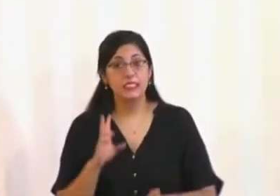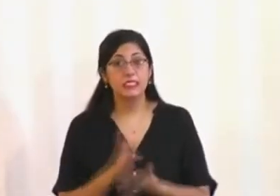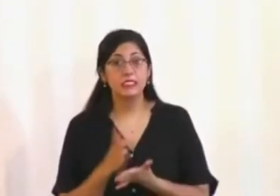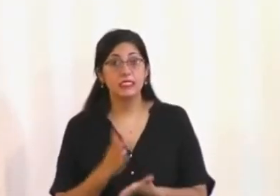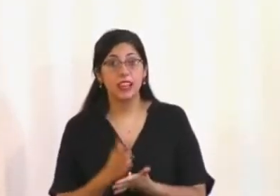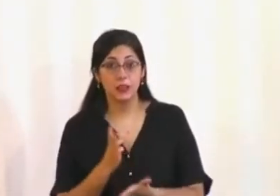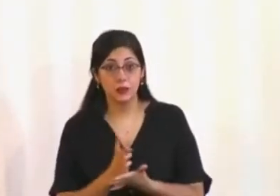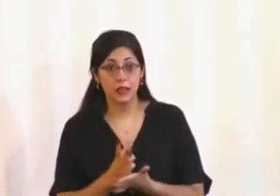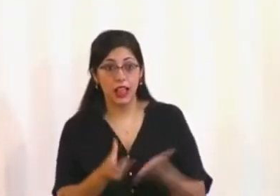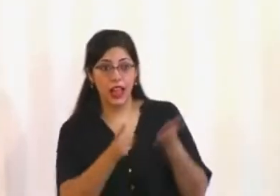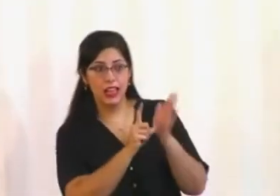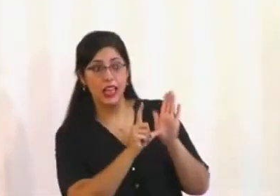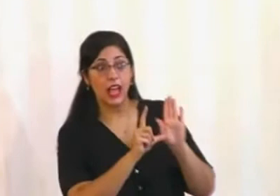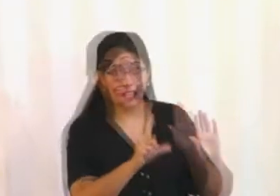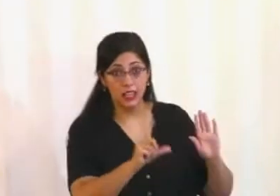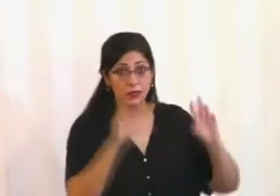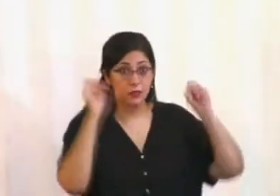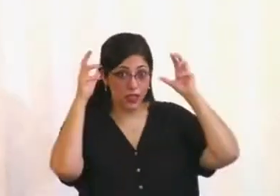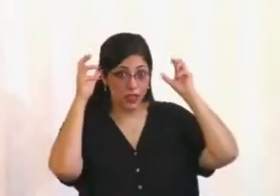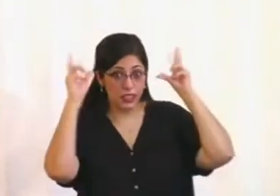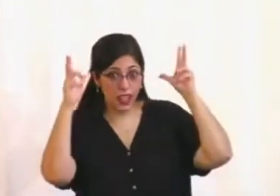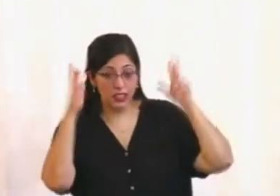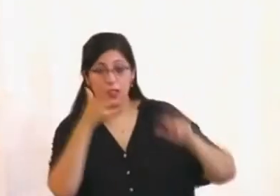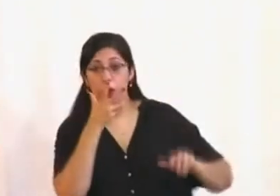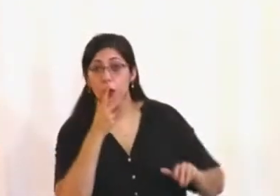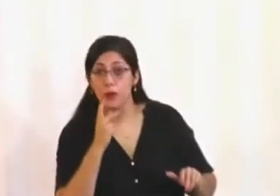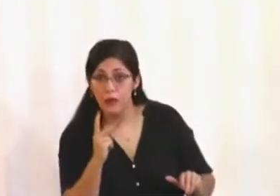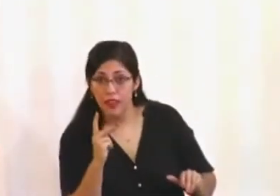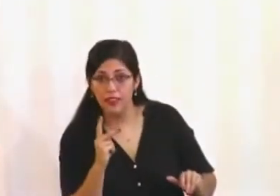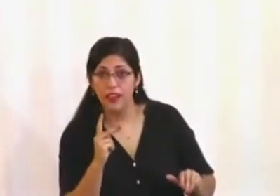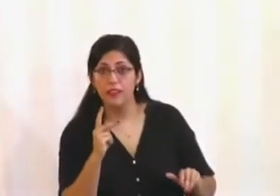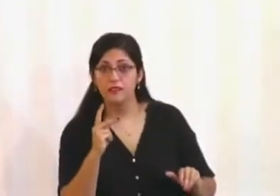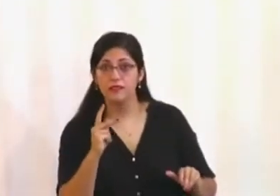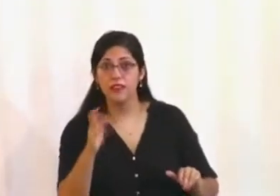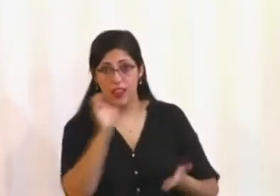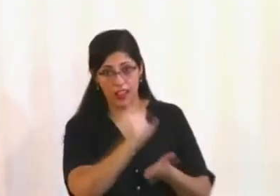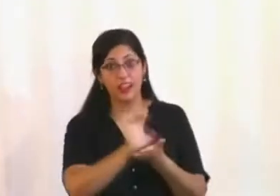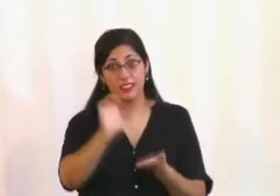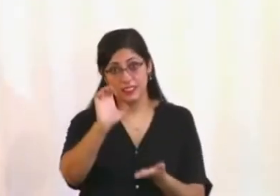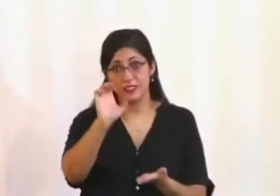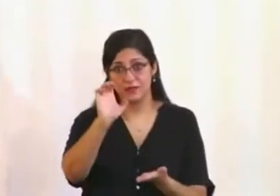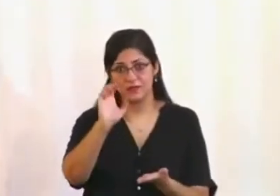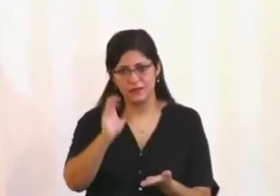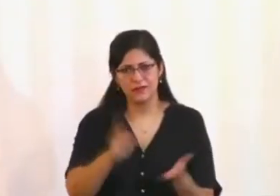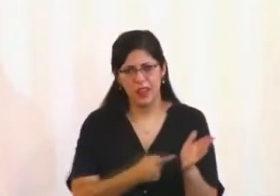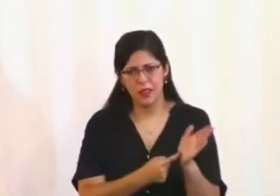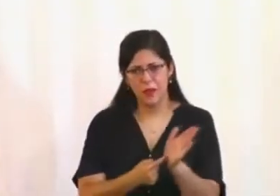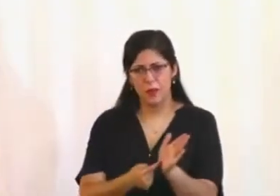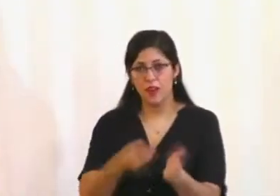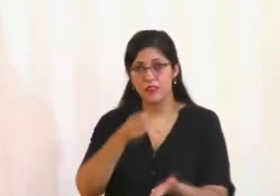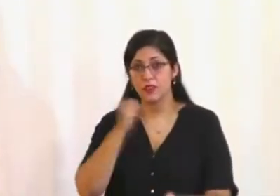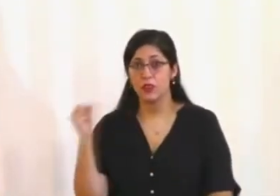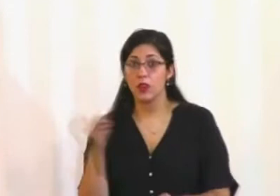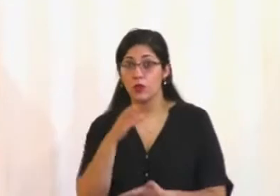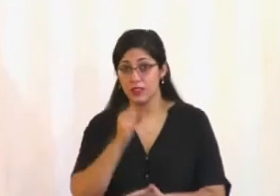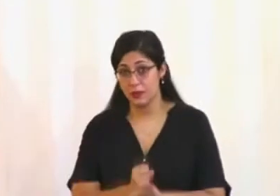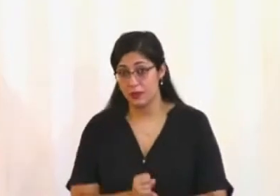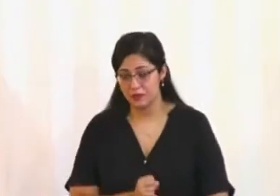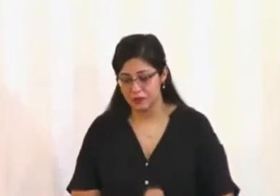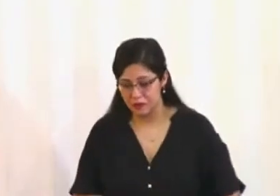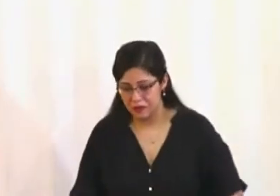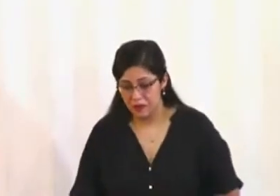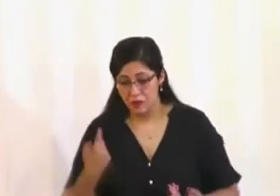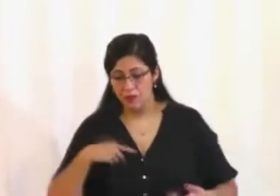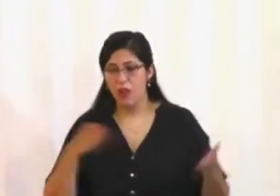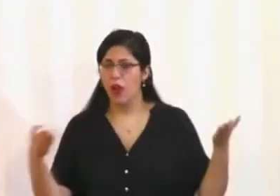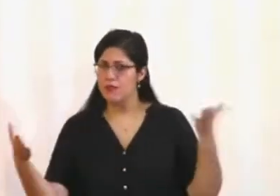a lei, no caso a Moisés, e Elias como representante de todos os profetas. Nós também podemos nessa manhã, sem sombra